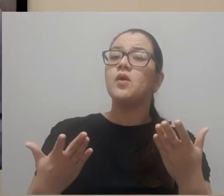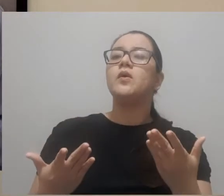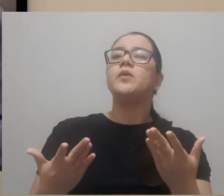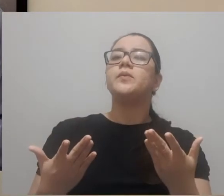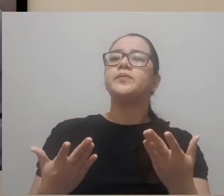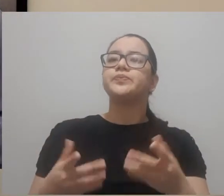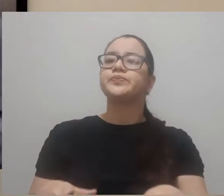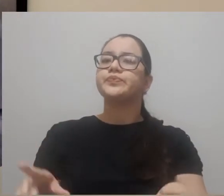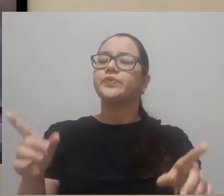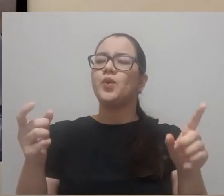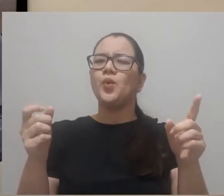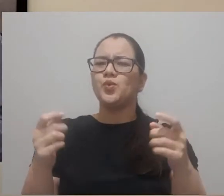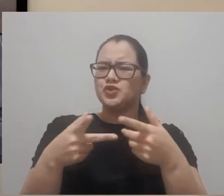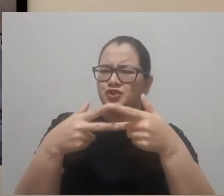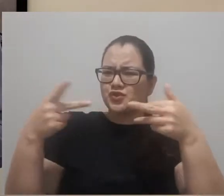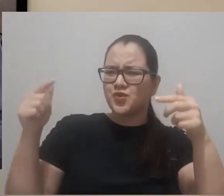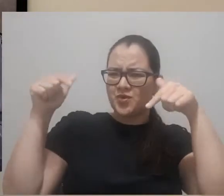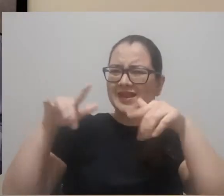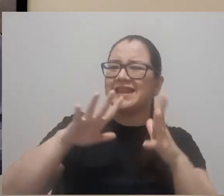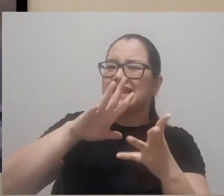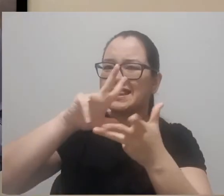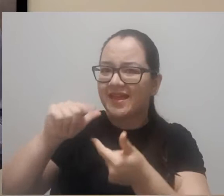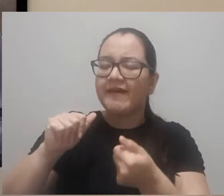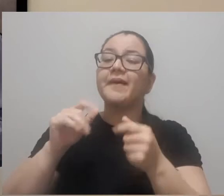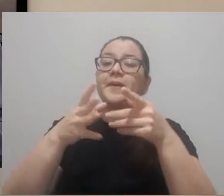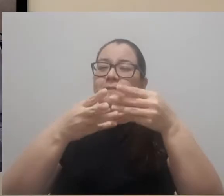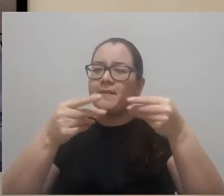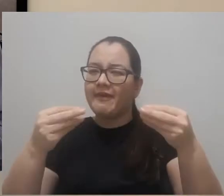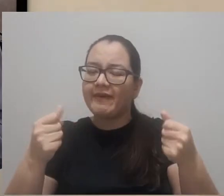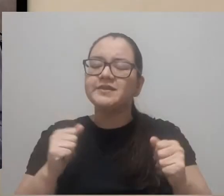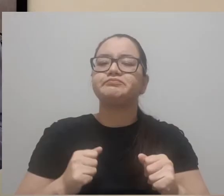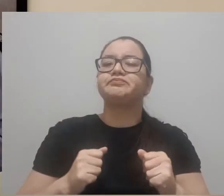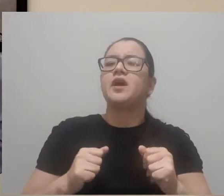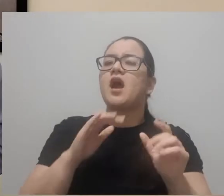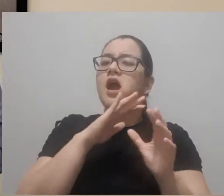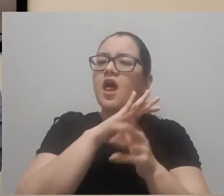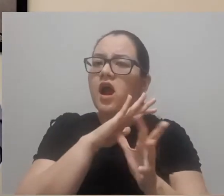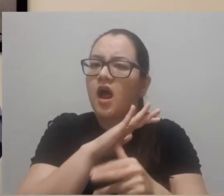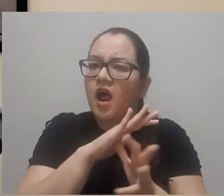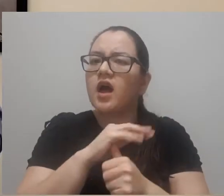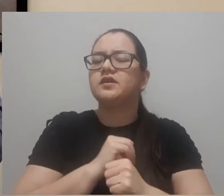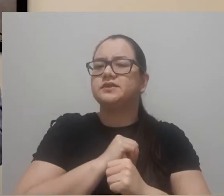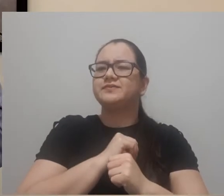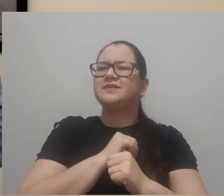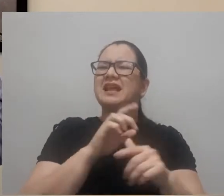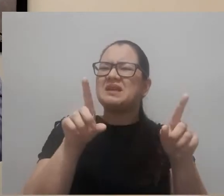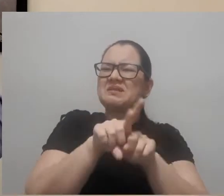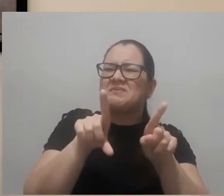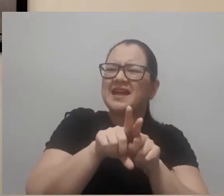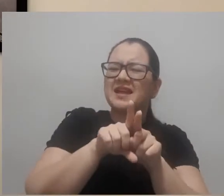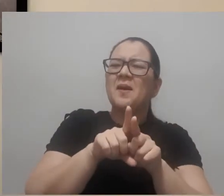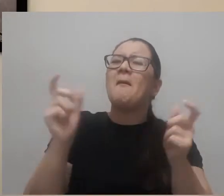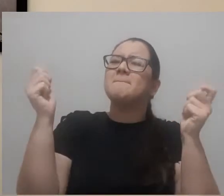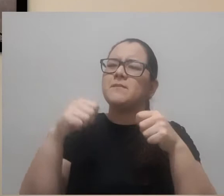de serem roubados, exercer esse domínio, esse senhorio sobre nós, eles ofuscam a